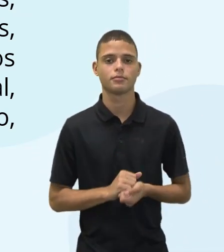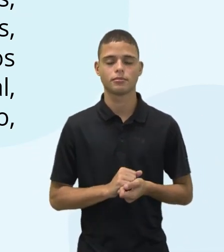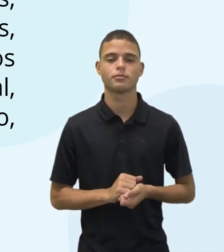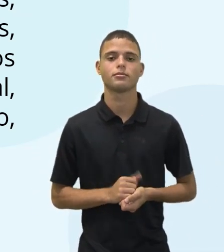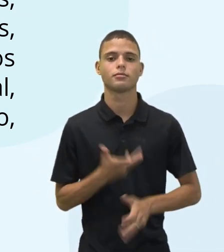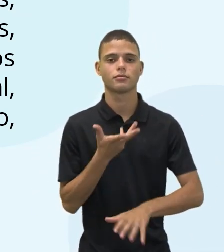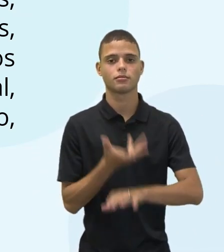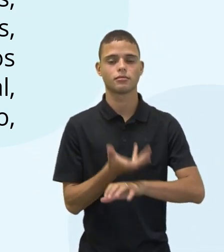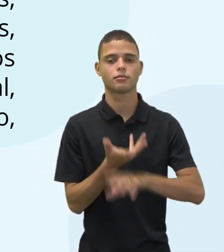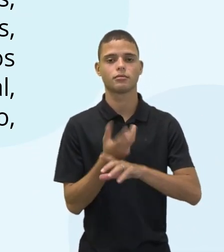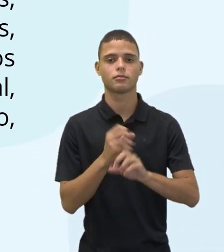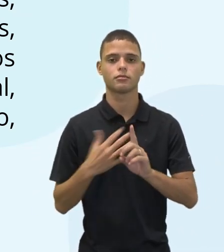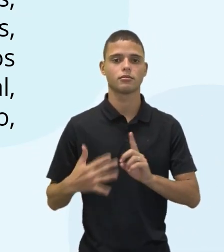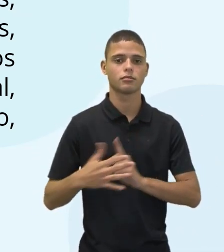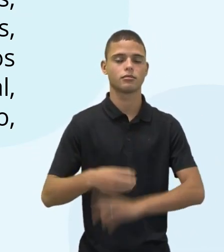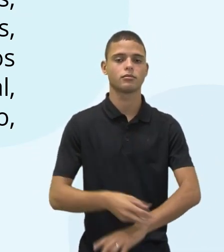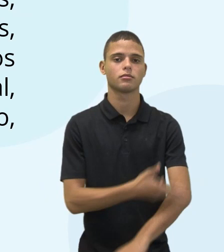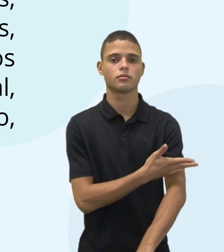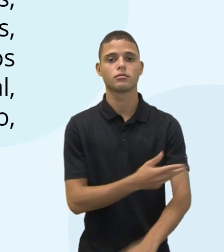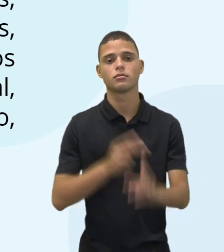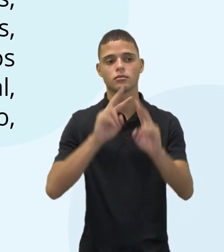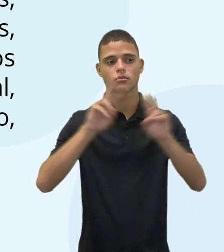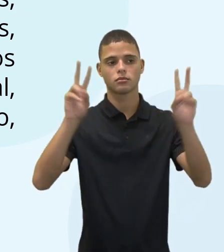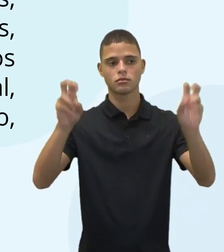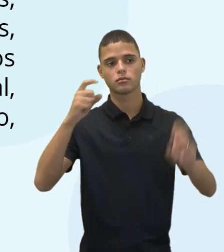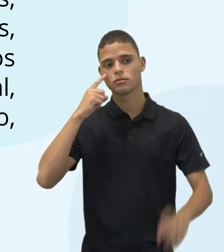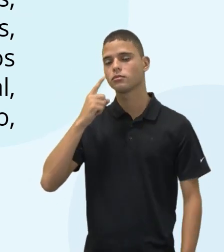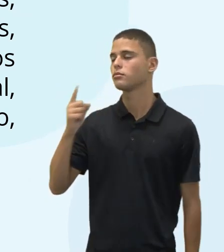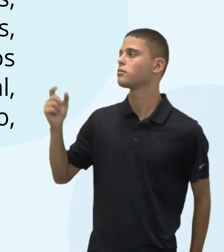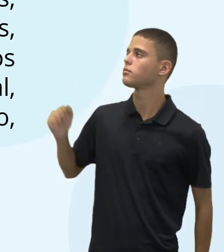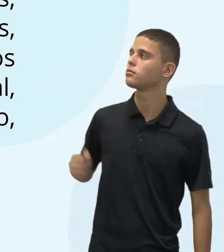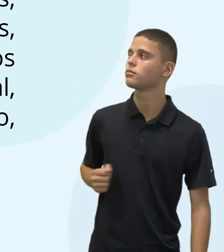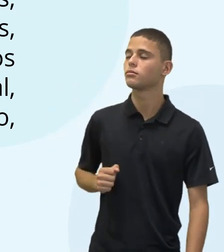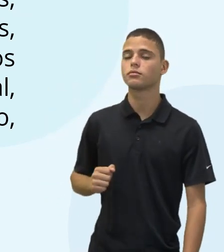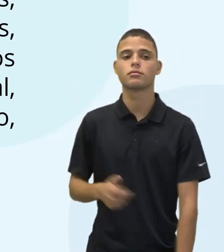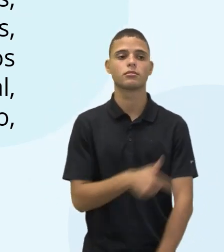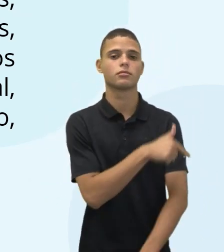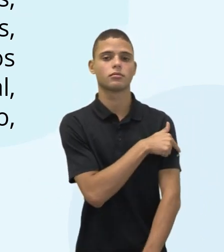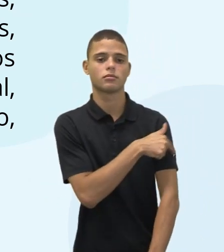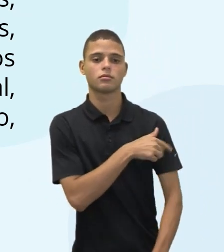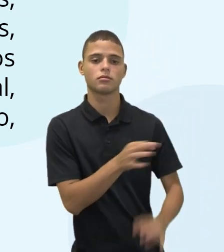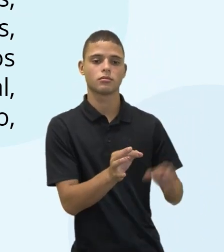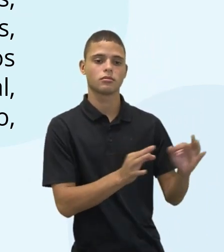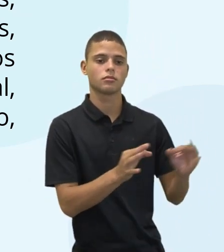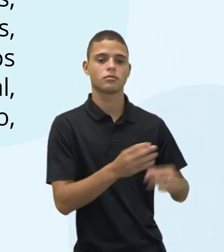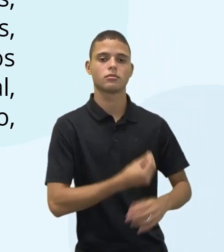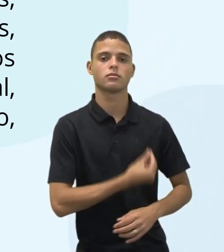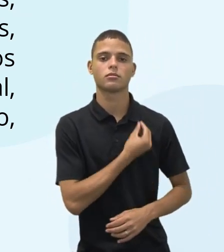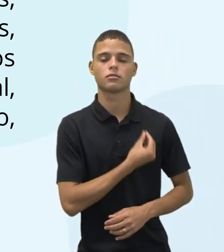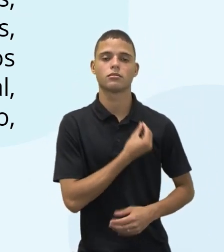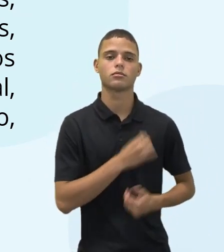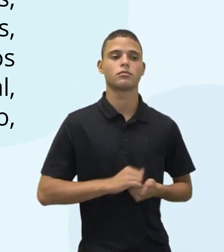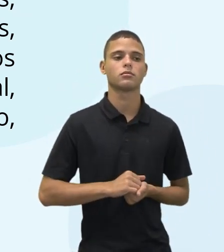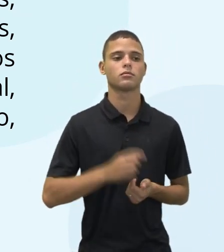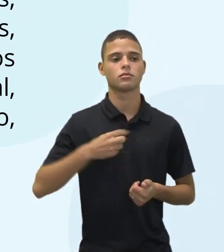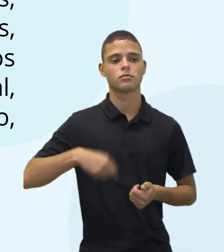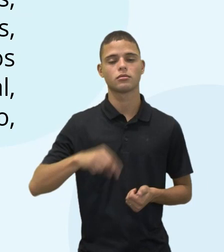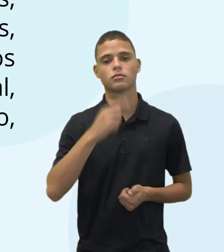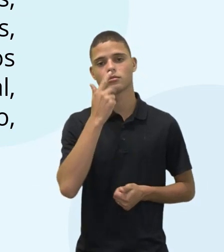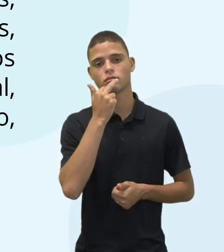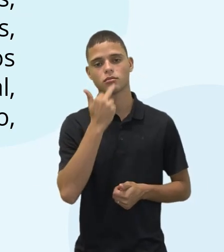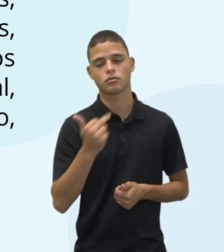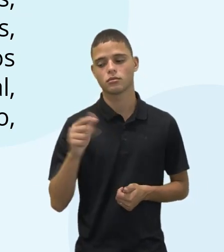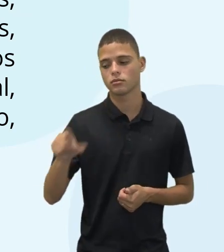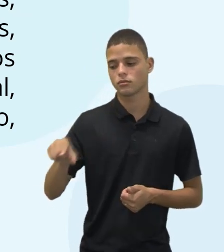socioemocionais, na verdade. E o tema é eu e meus projetos para o 7º ano. A nossa habilidade de linguagens aí que foi escolhida para